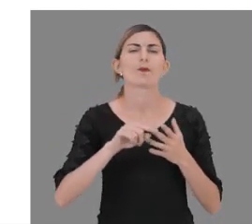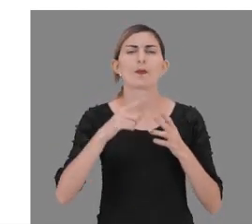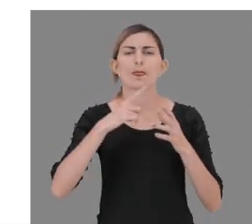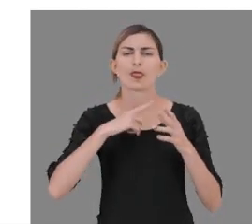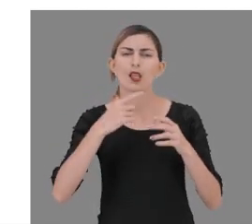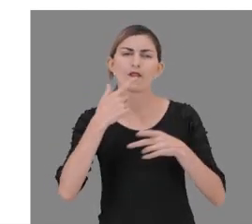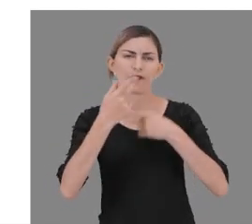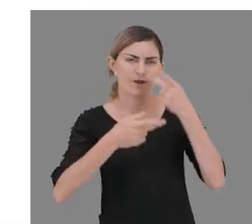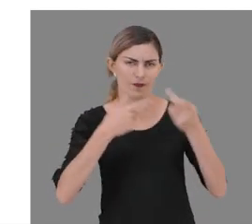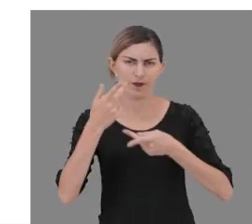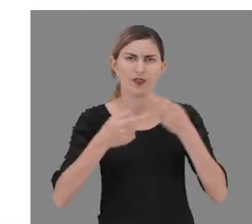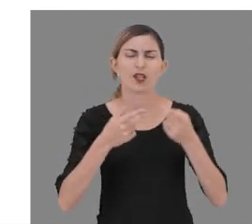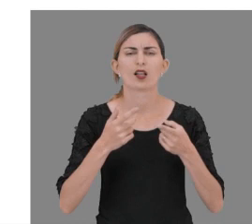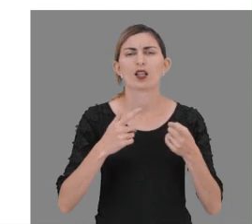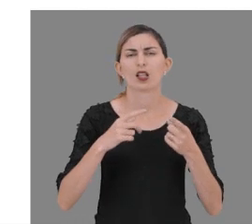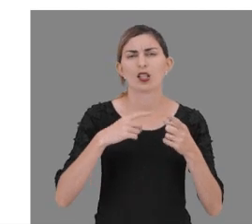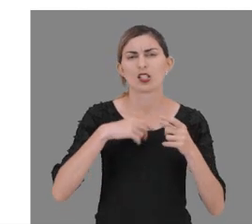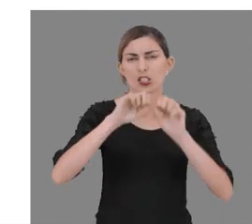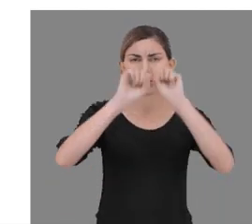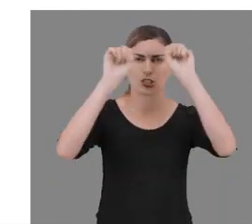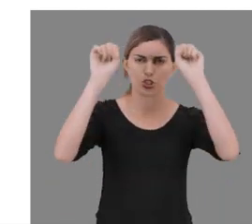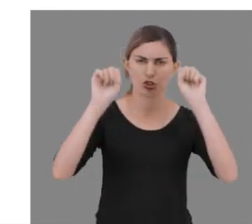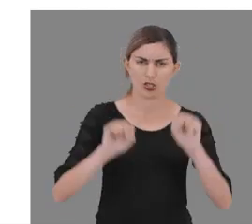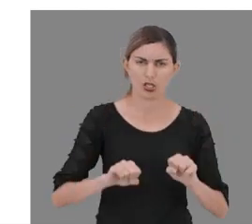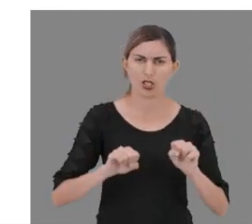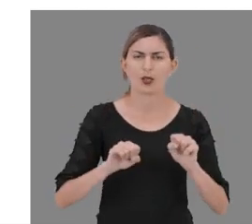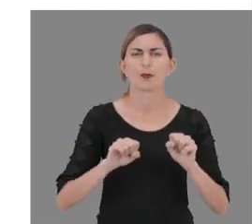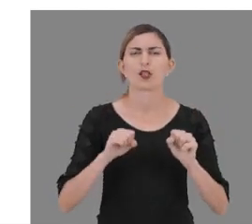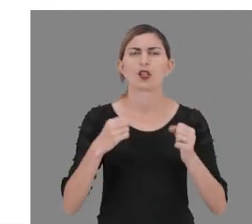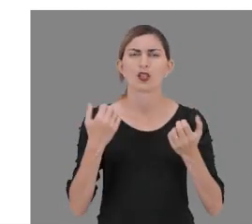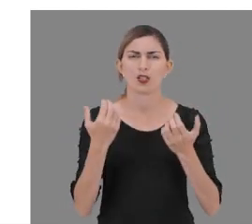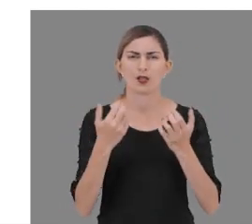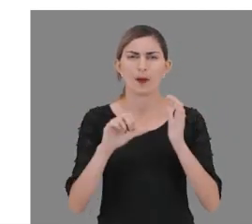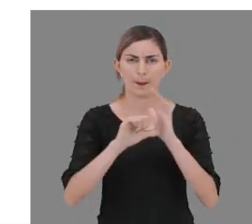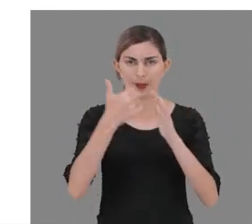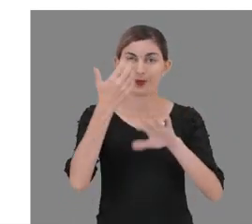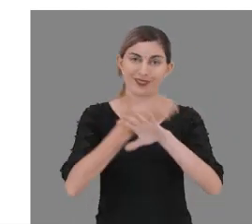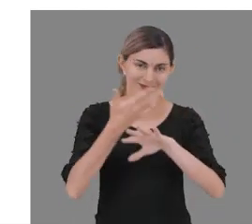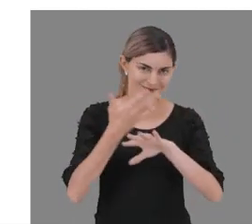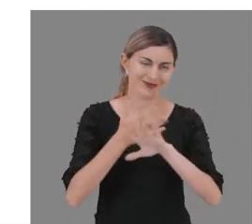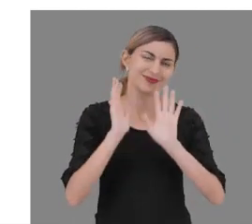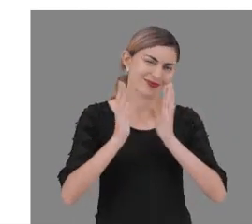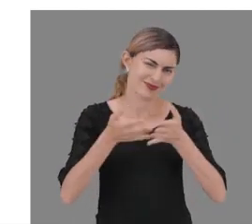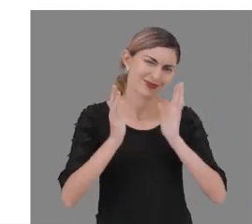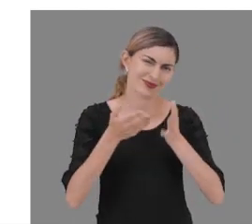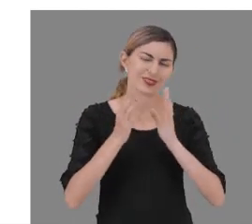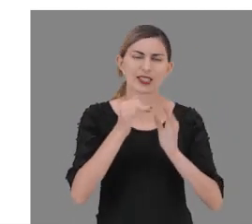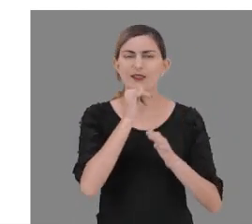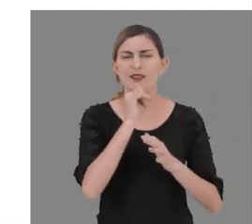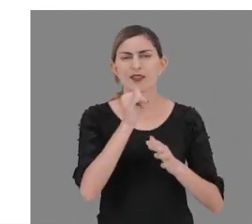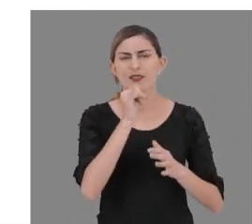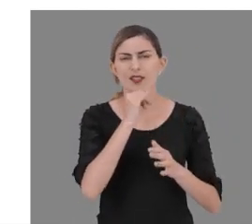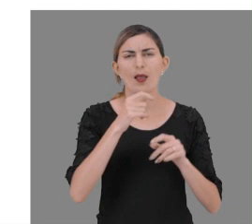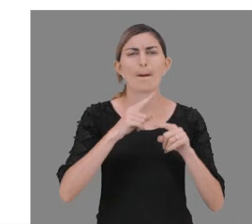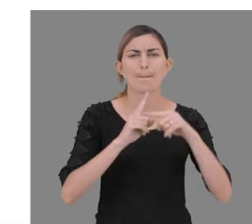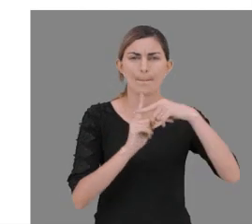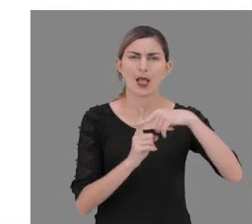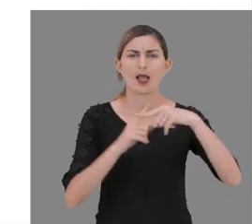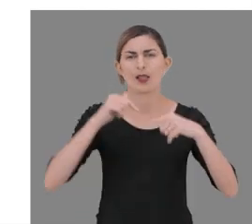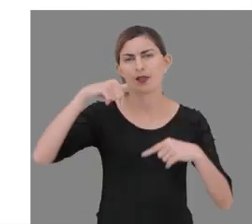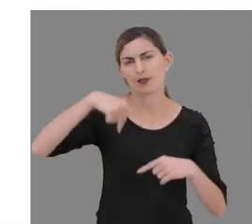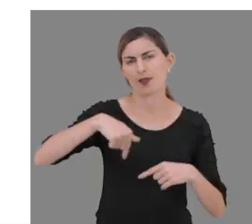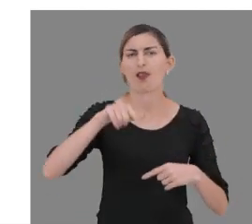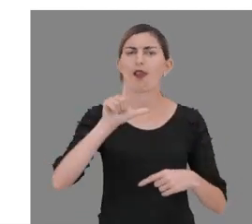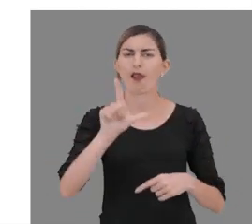Quando a gente fala SGBD, a gente está falando de um sistema visto na primeira competência, como por exemplo